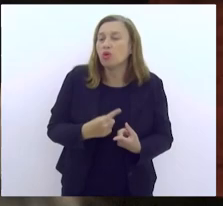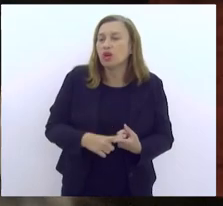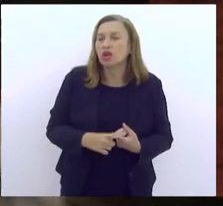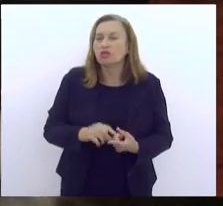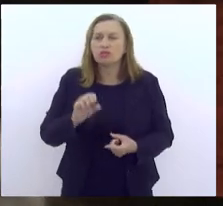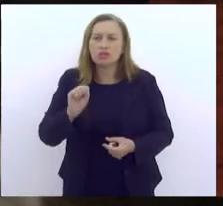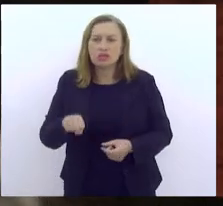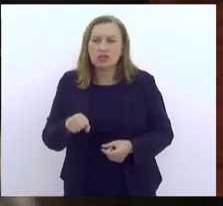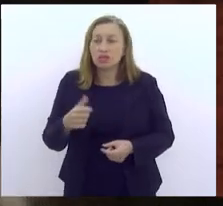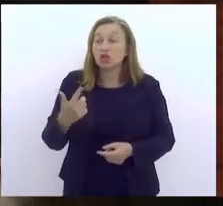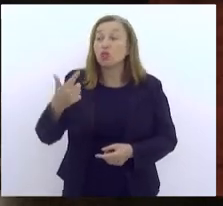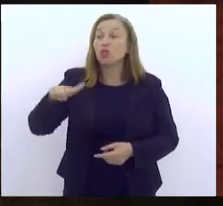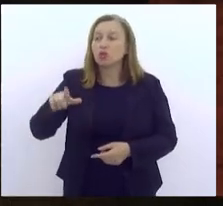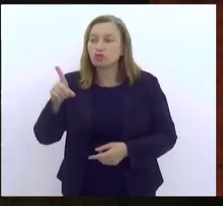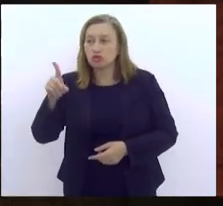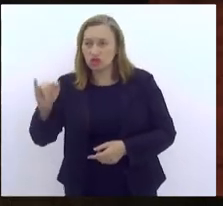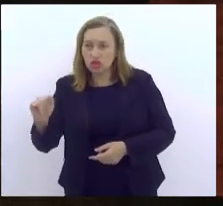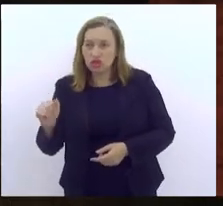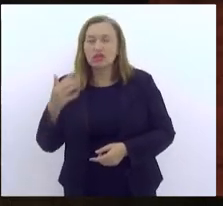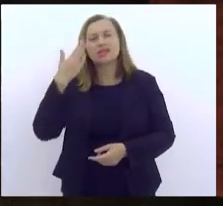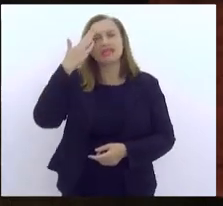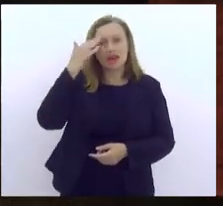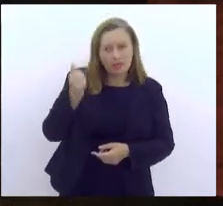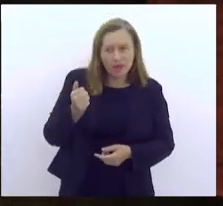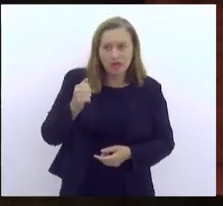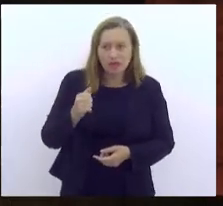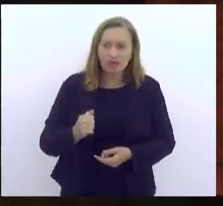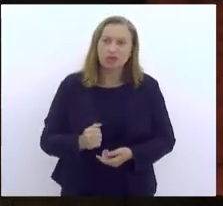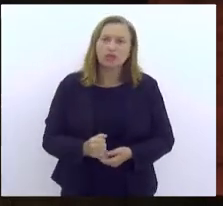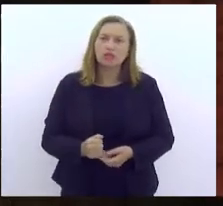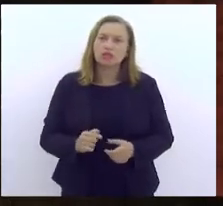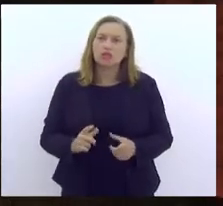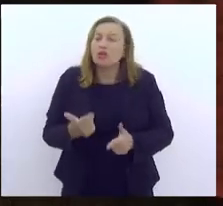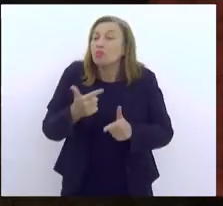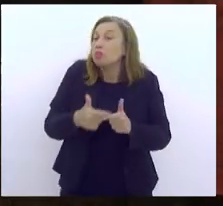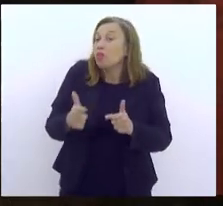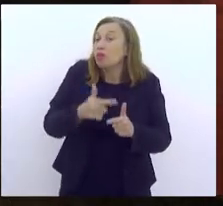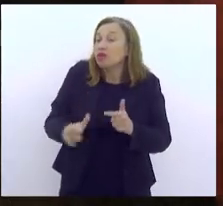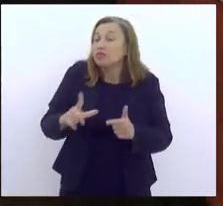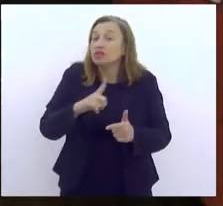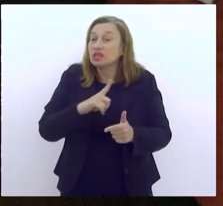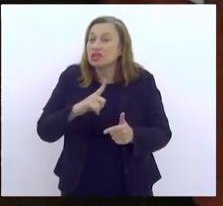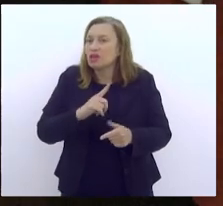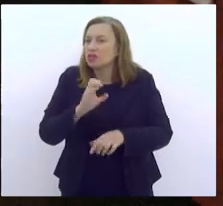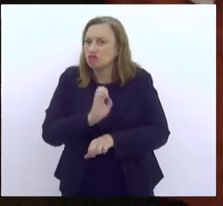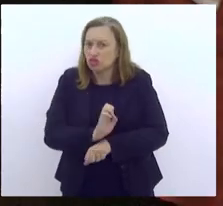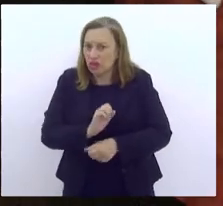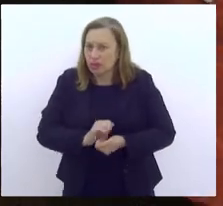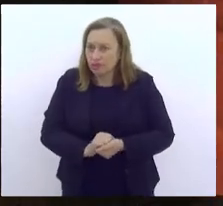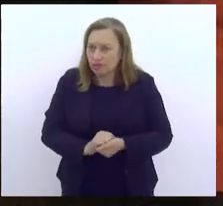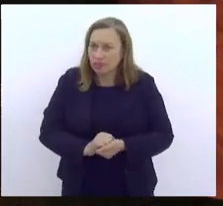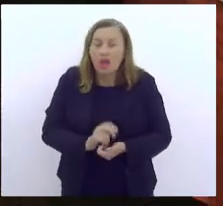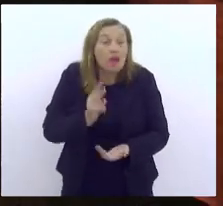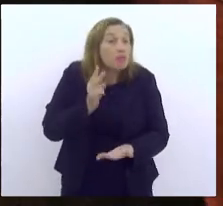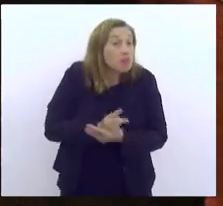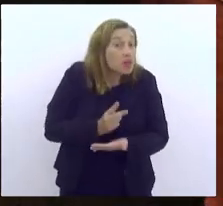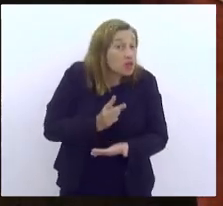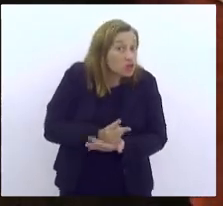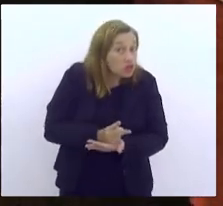outro também, a gente sabe dos problemas que afligem o nosso Estado. Mesmo